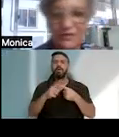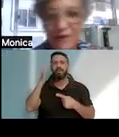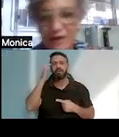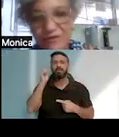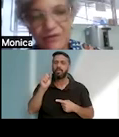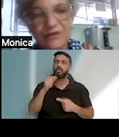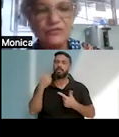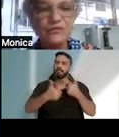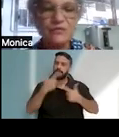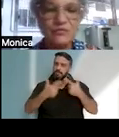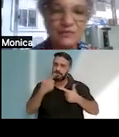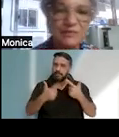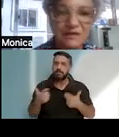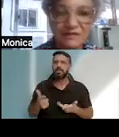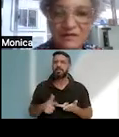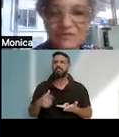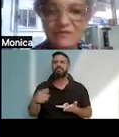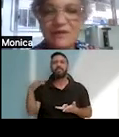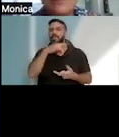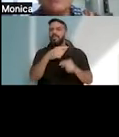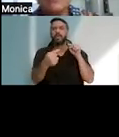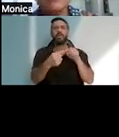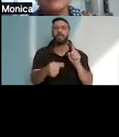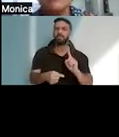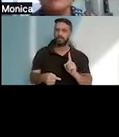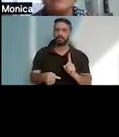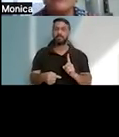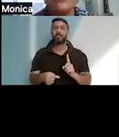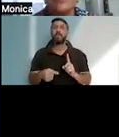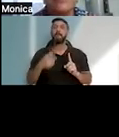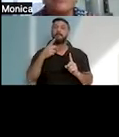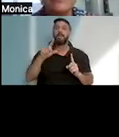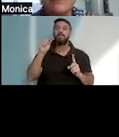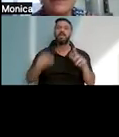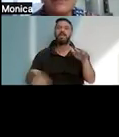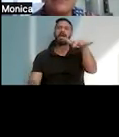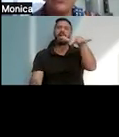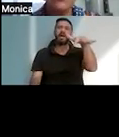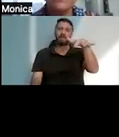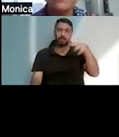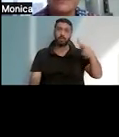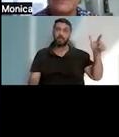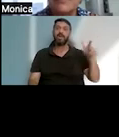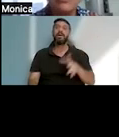muito trabalho, não vem muita aplicação e preferem ir a outras áreas, mas eles não